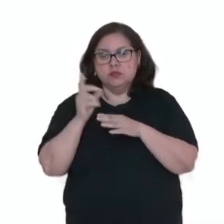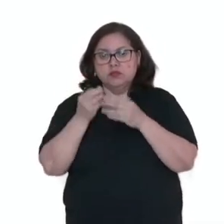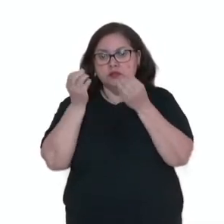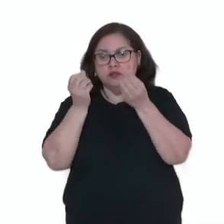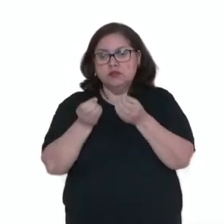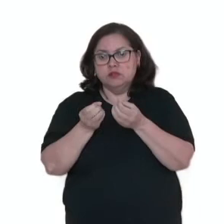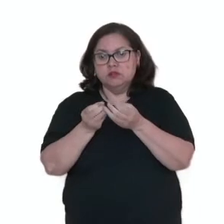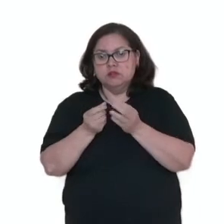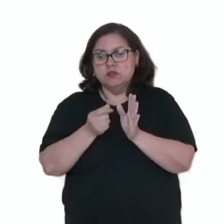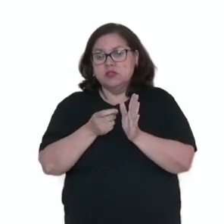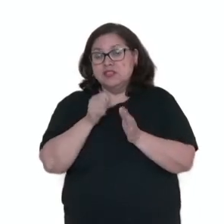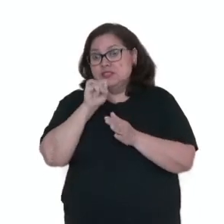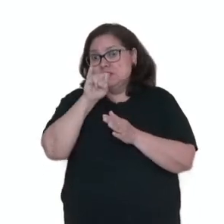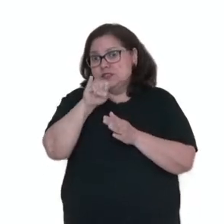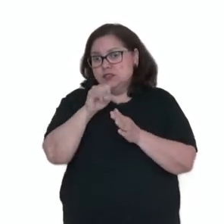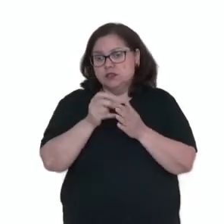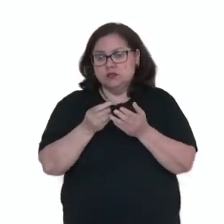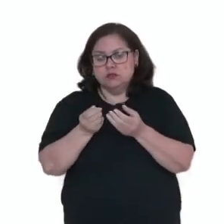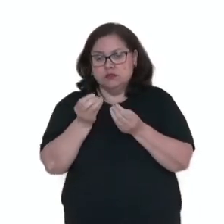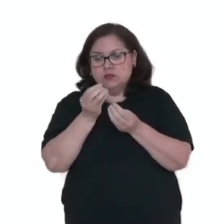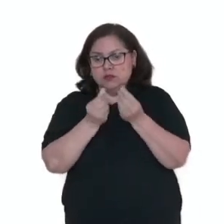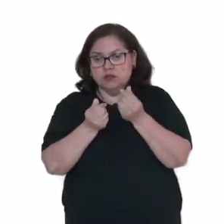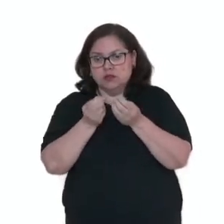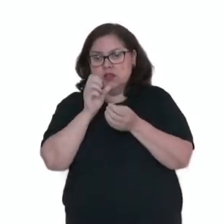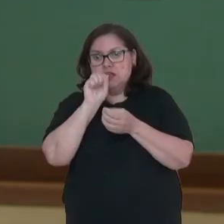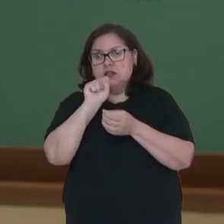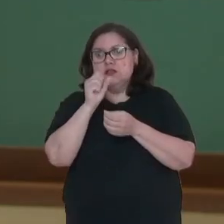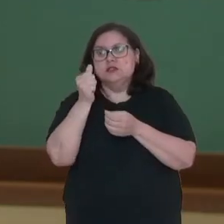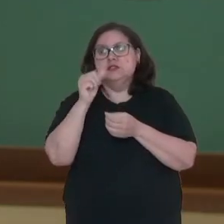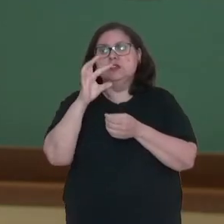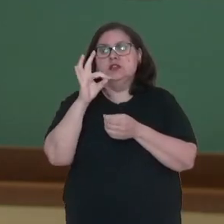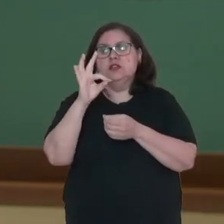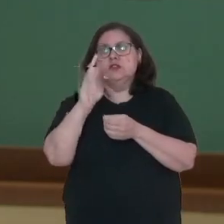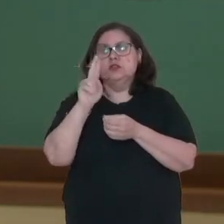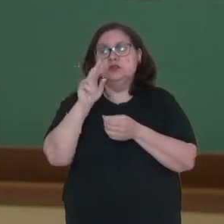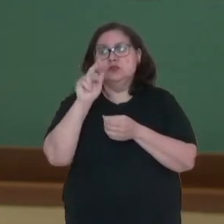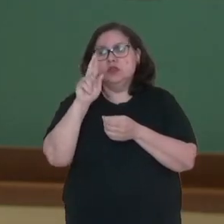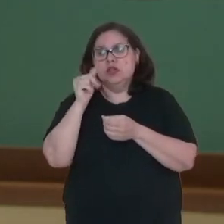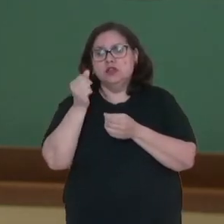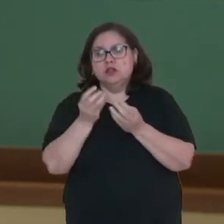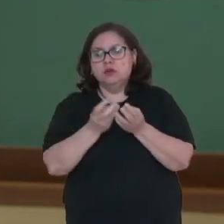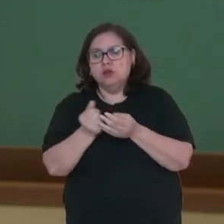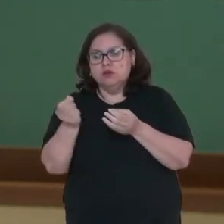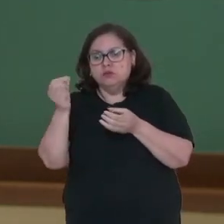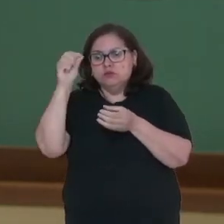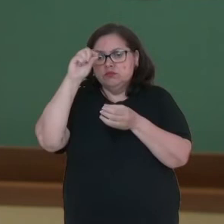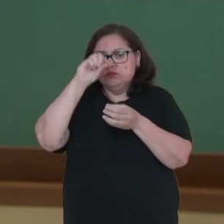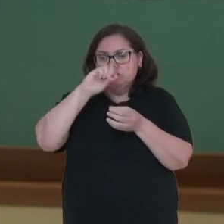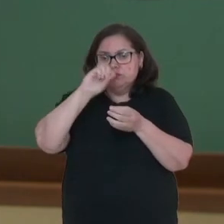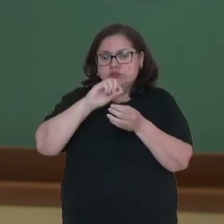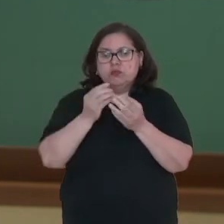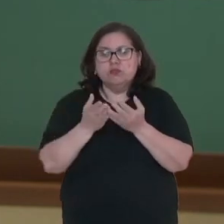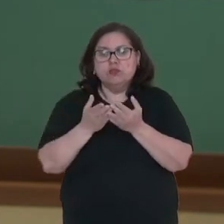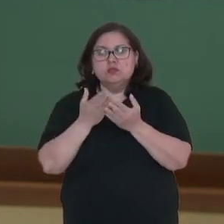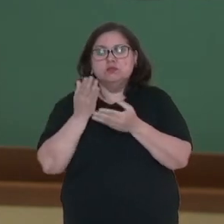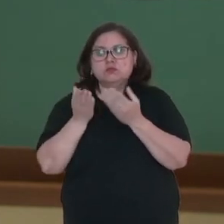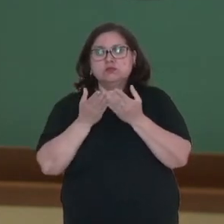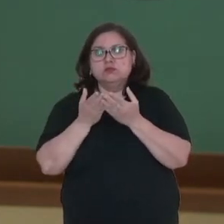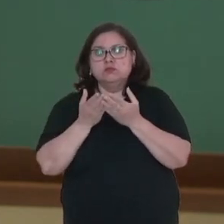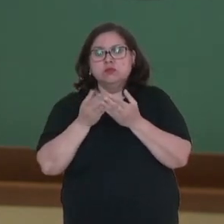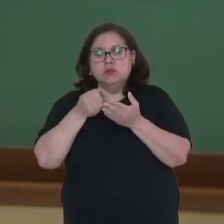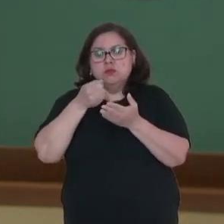Então, se a solução está saturada, qualquer quantidadezinha que você adicionar ali, vai haver